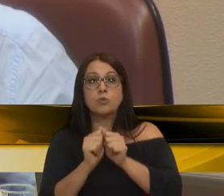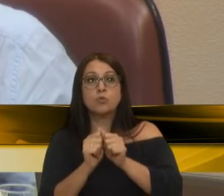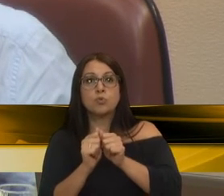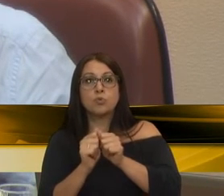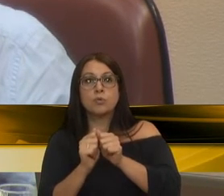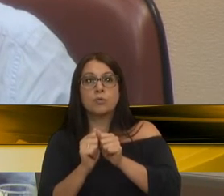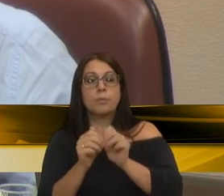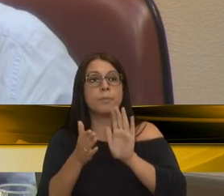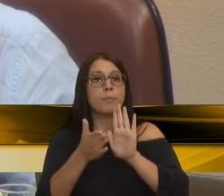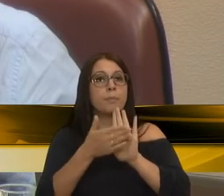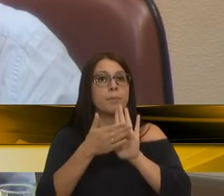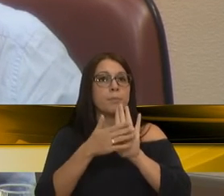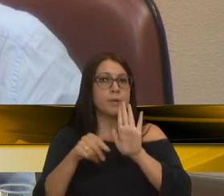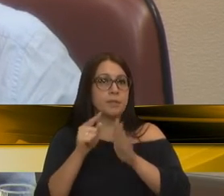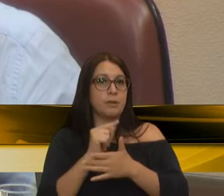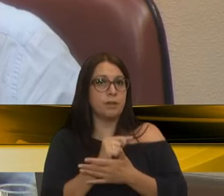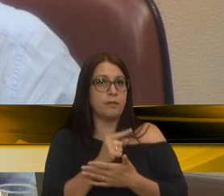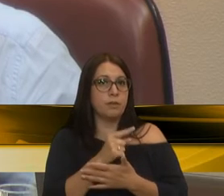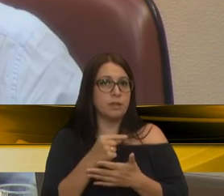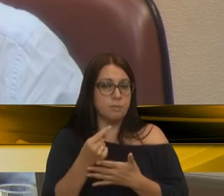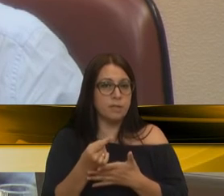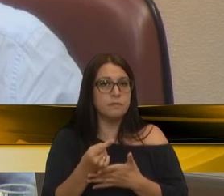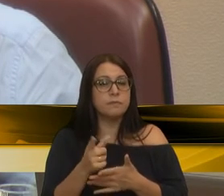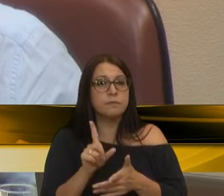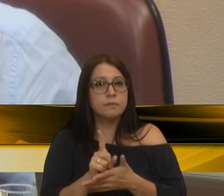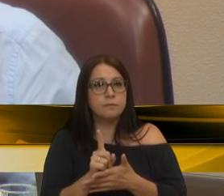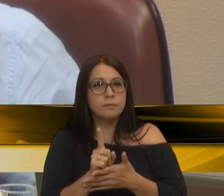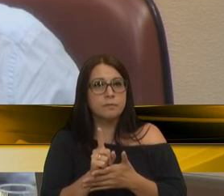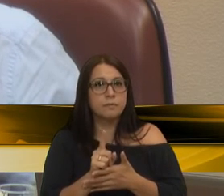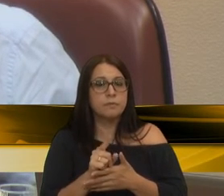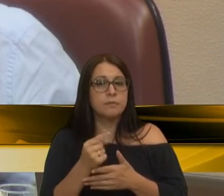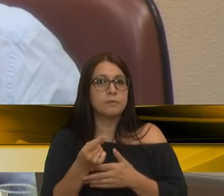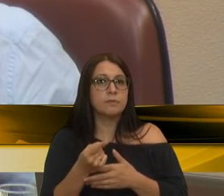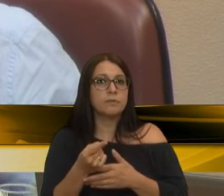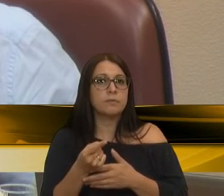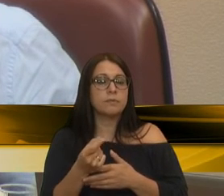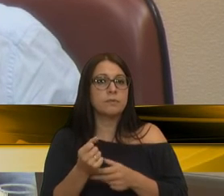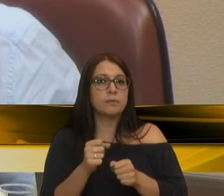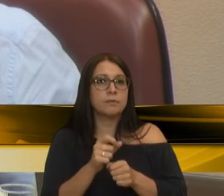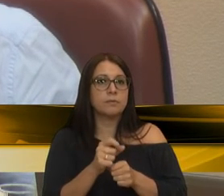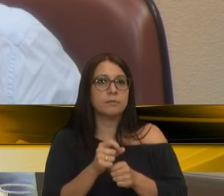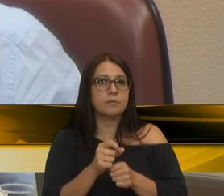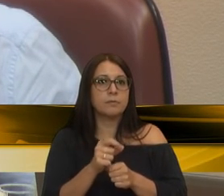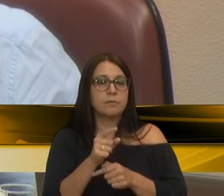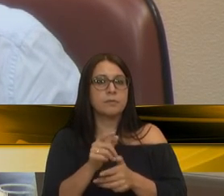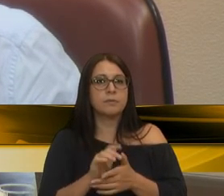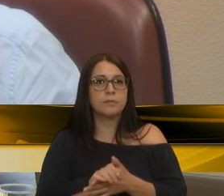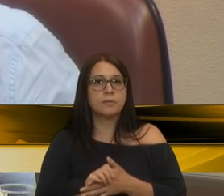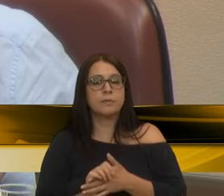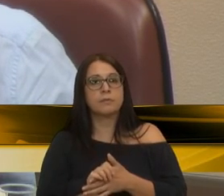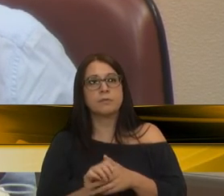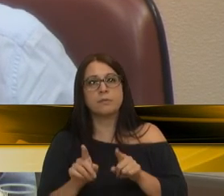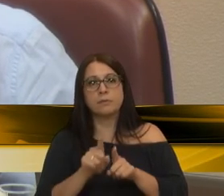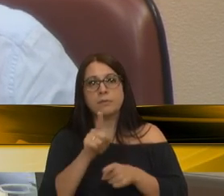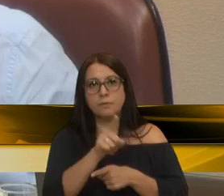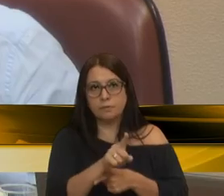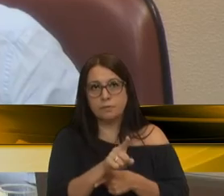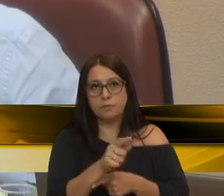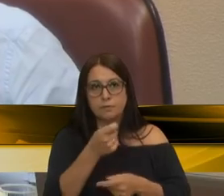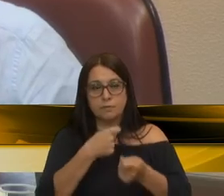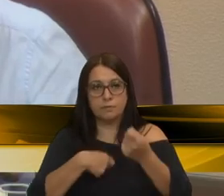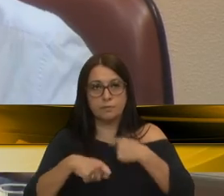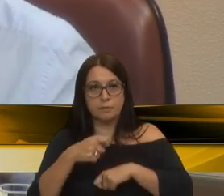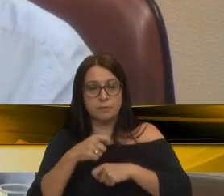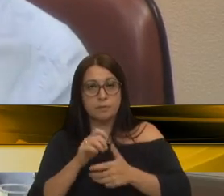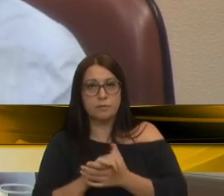proporcionais que exigiriam mútuo acordo não pode ser simplesmente quebrada por vontade da administração